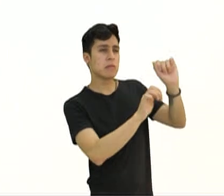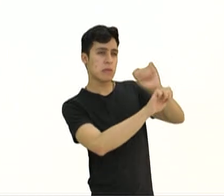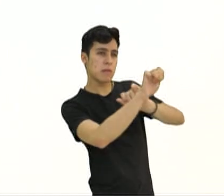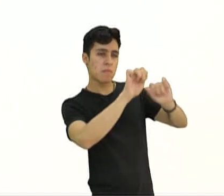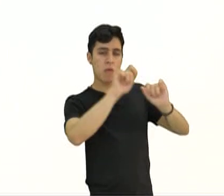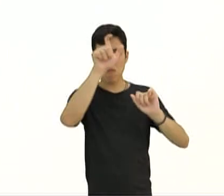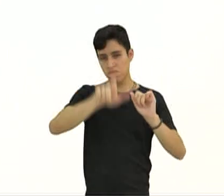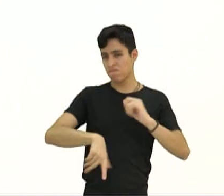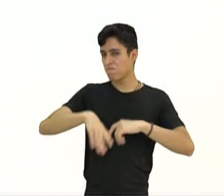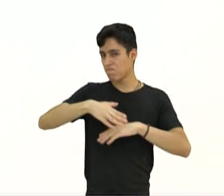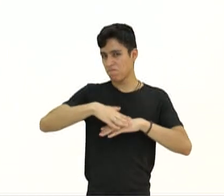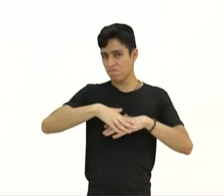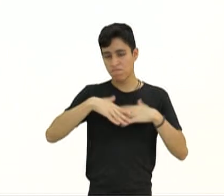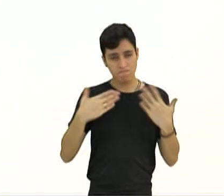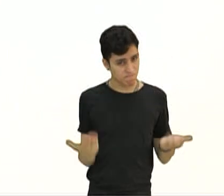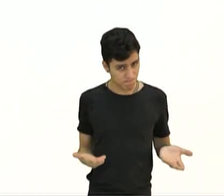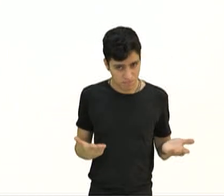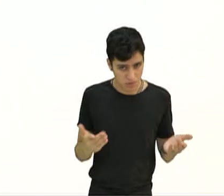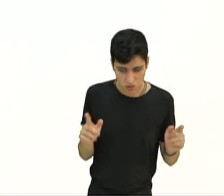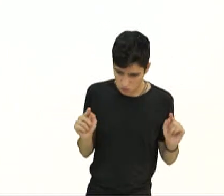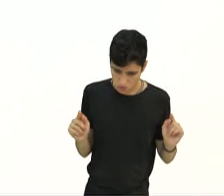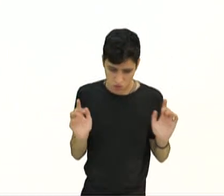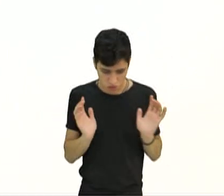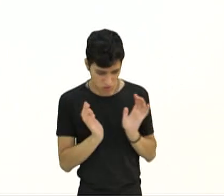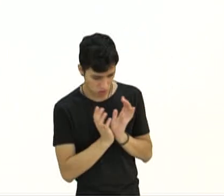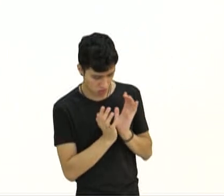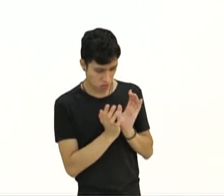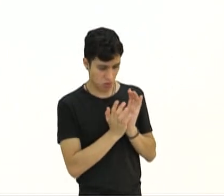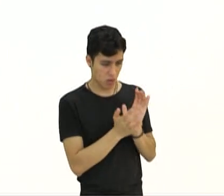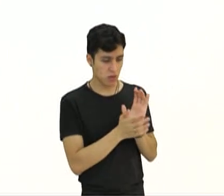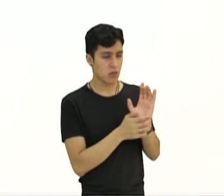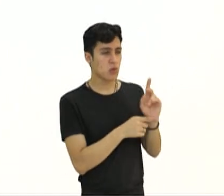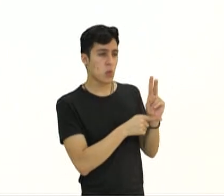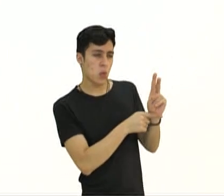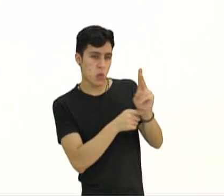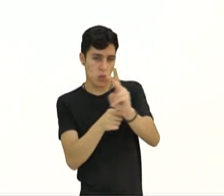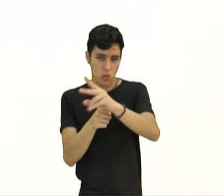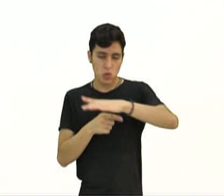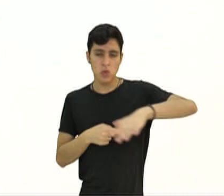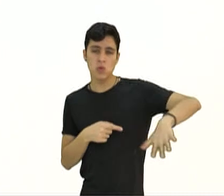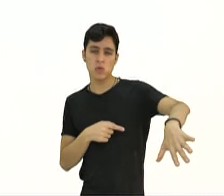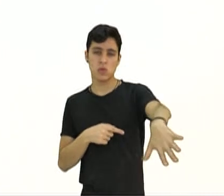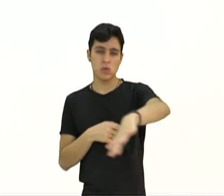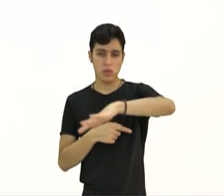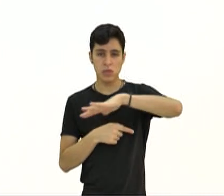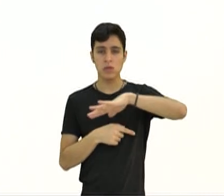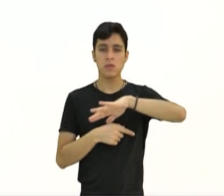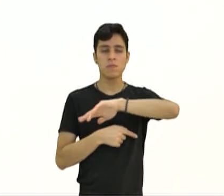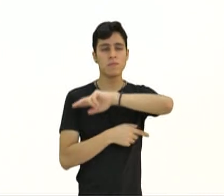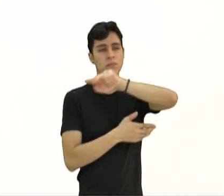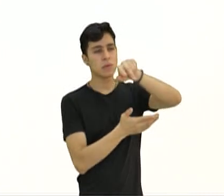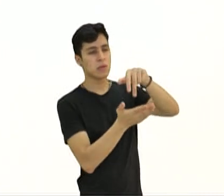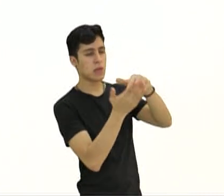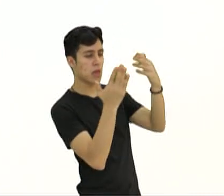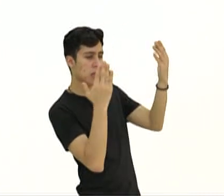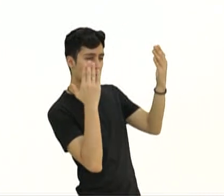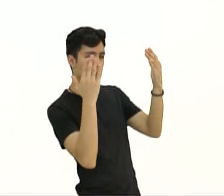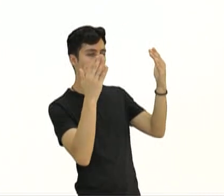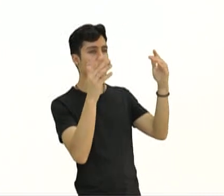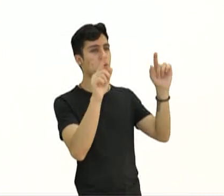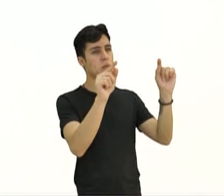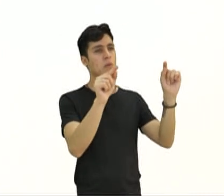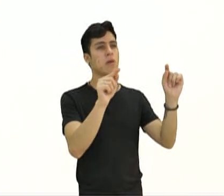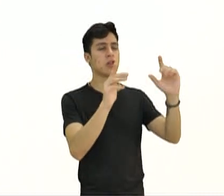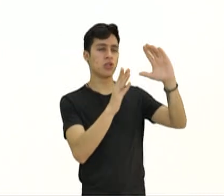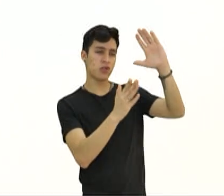conta própria. Mesmo assim, equipes da Gerência de Monumentos e Chafarizes devem analisar a peça e remover